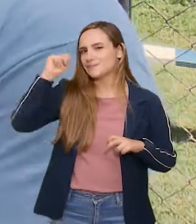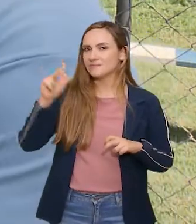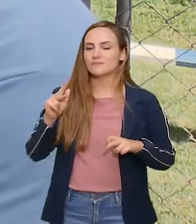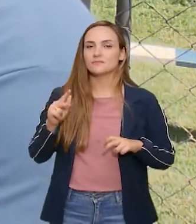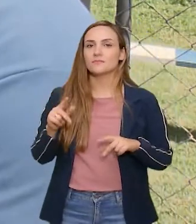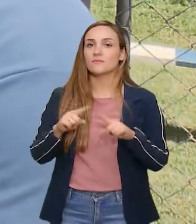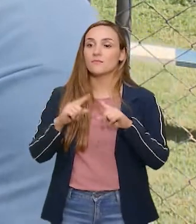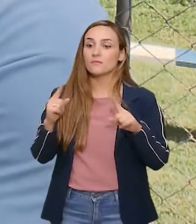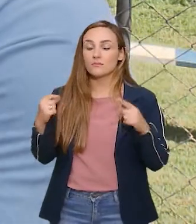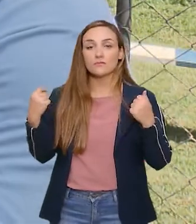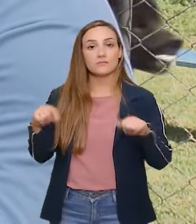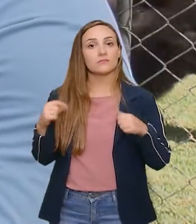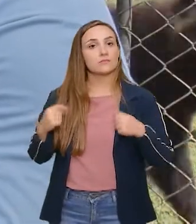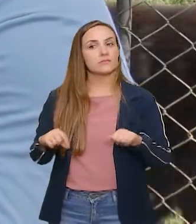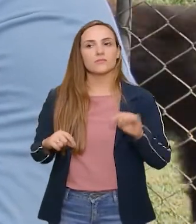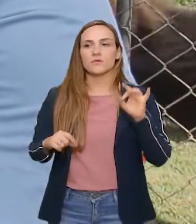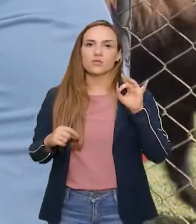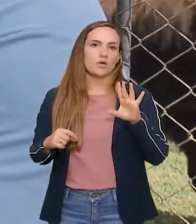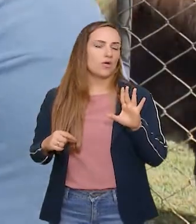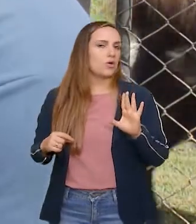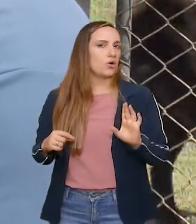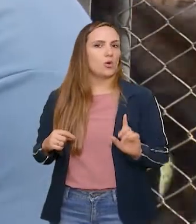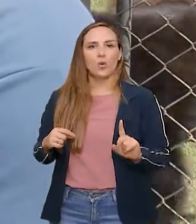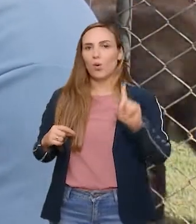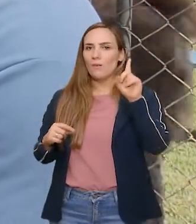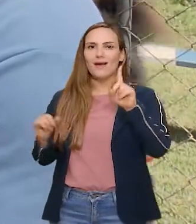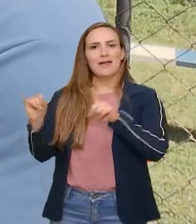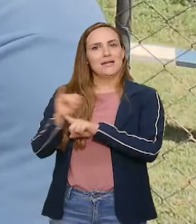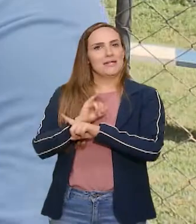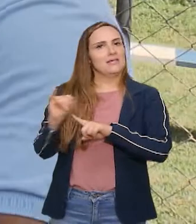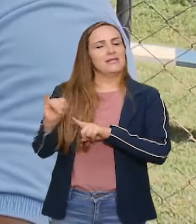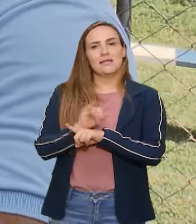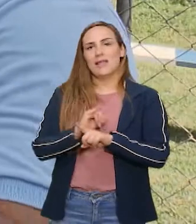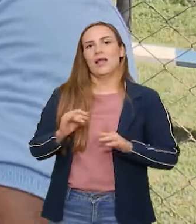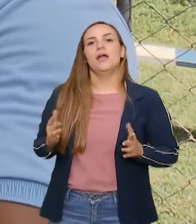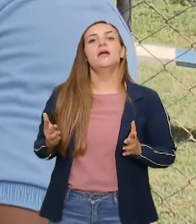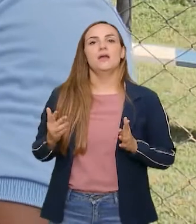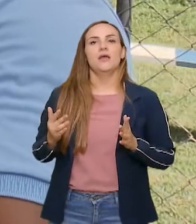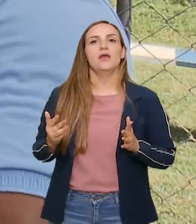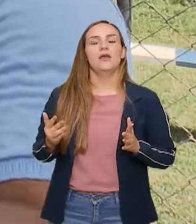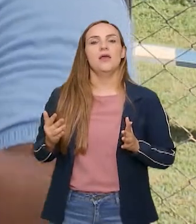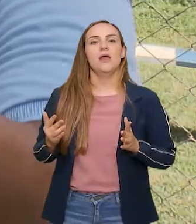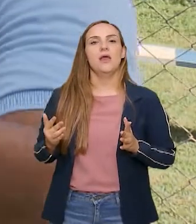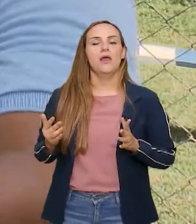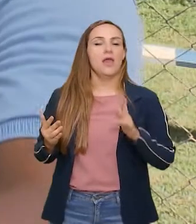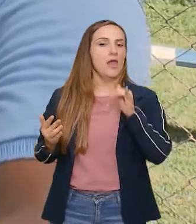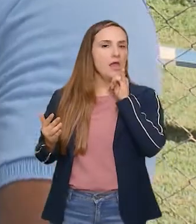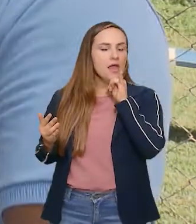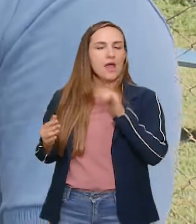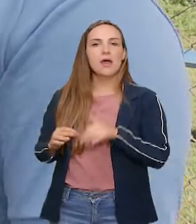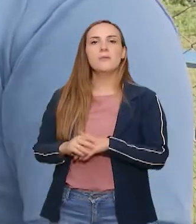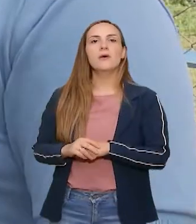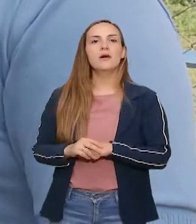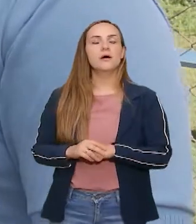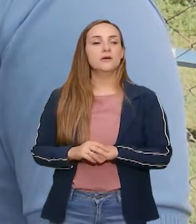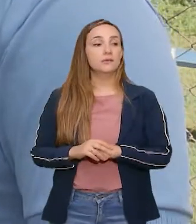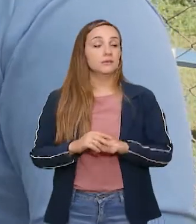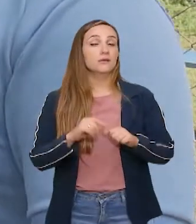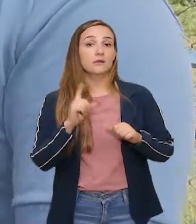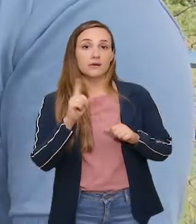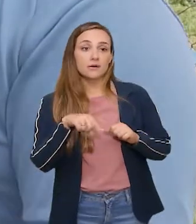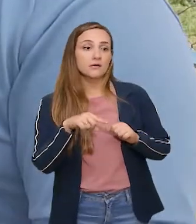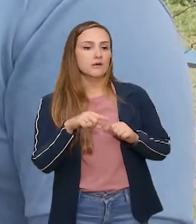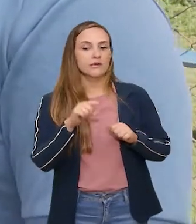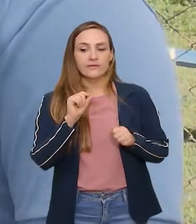eles precisam de uma única ferramenta para que eles aprendam algo, seja esse algo dentro dos objetivos do ser